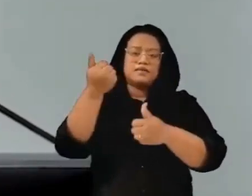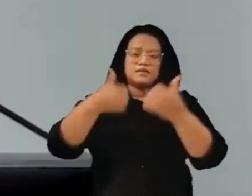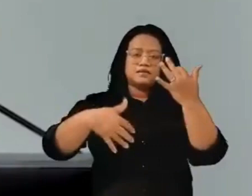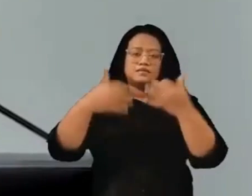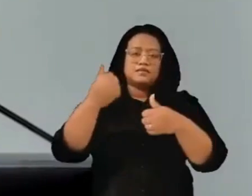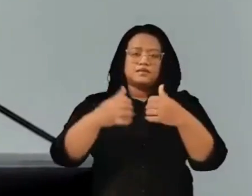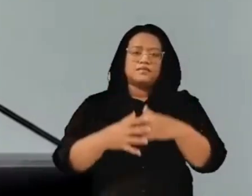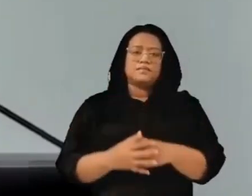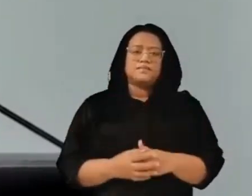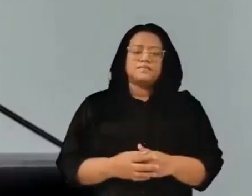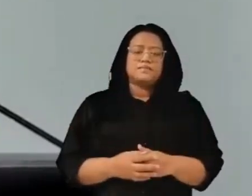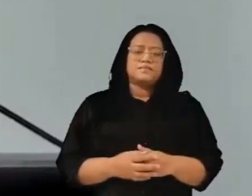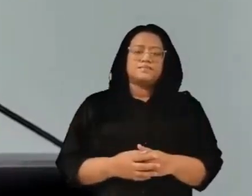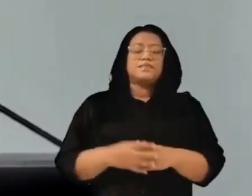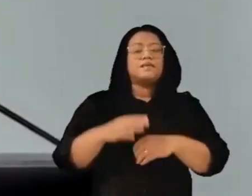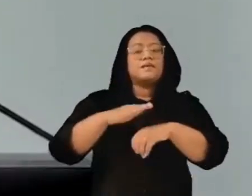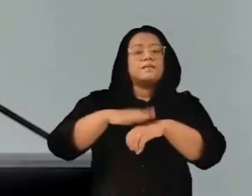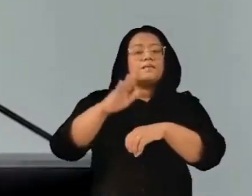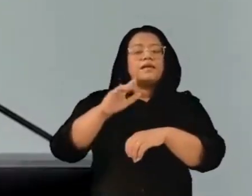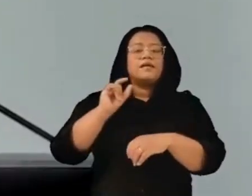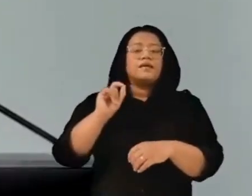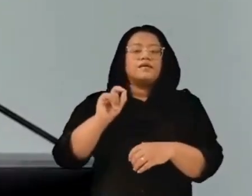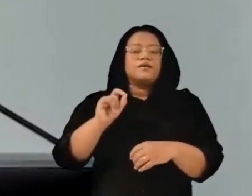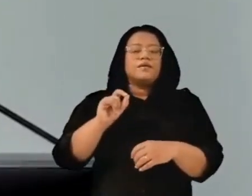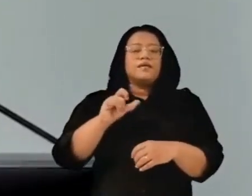ideia que essas discussões